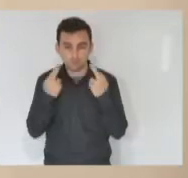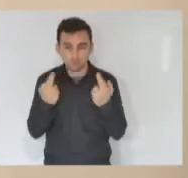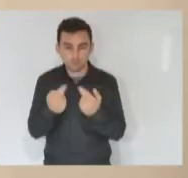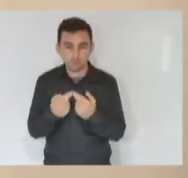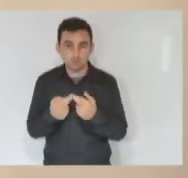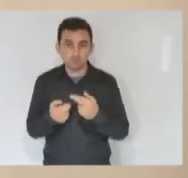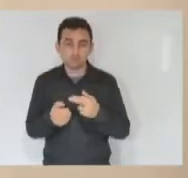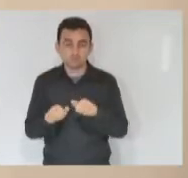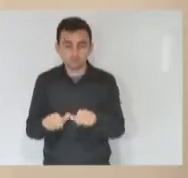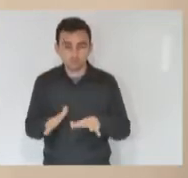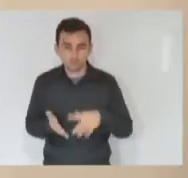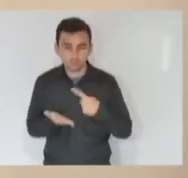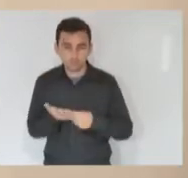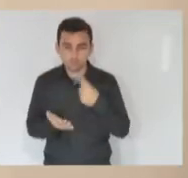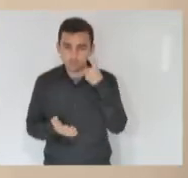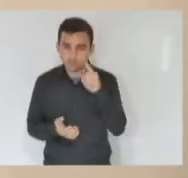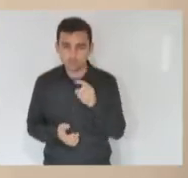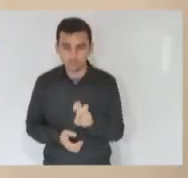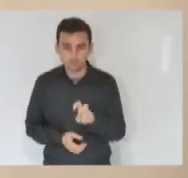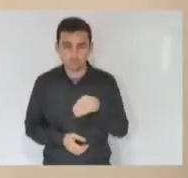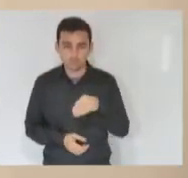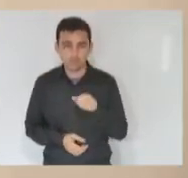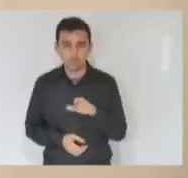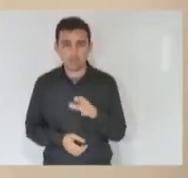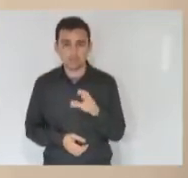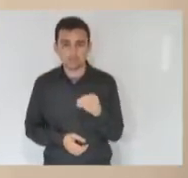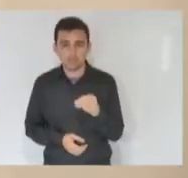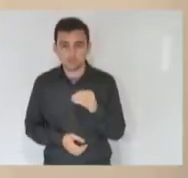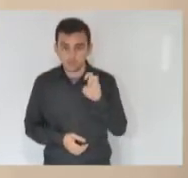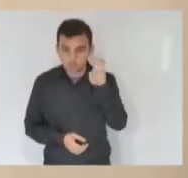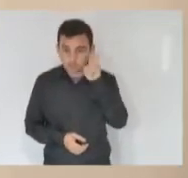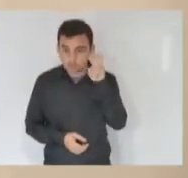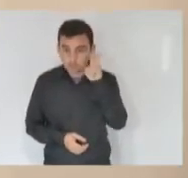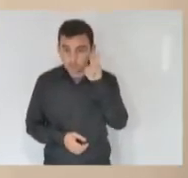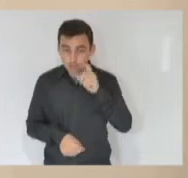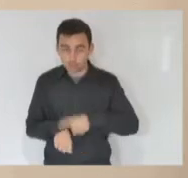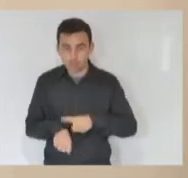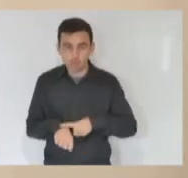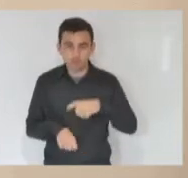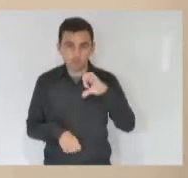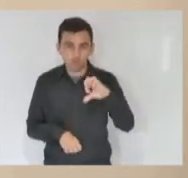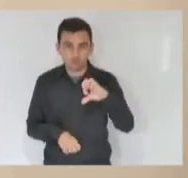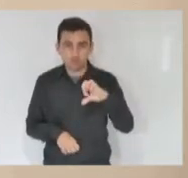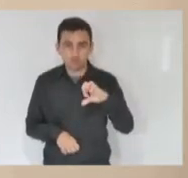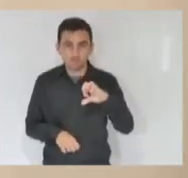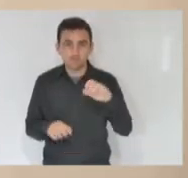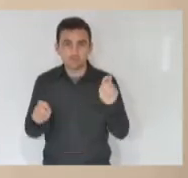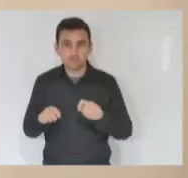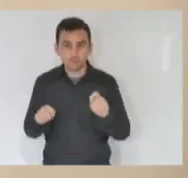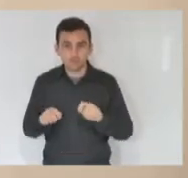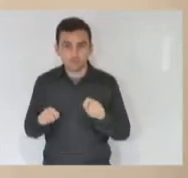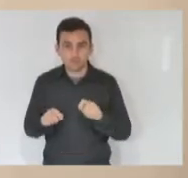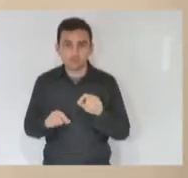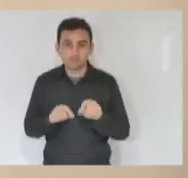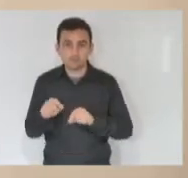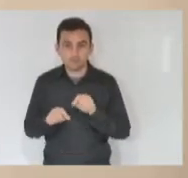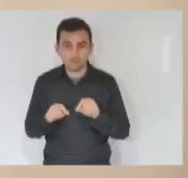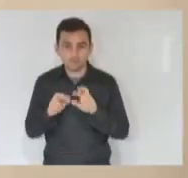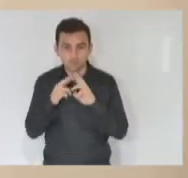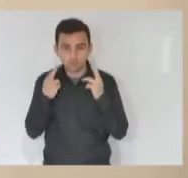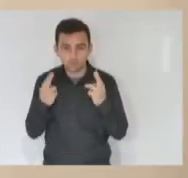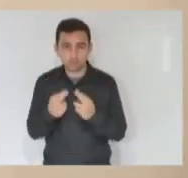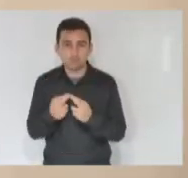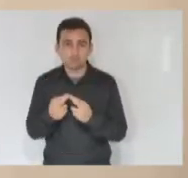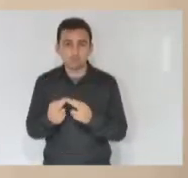Lesc, prevista para o dia 5 de março de 2020, quinta-feira, às 9 horas, para que seja realizada a referida audiência pública no